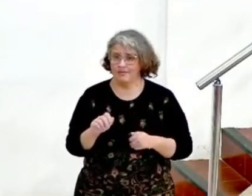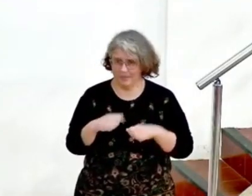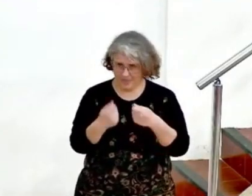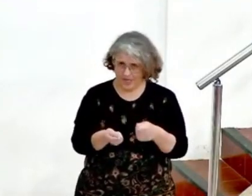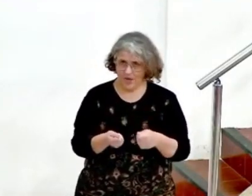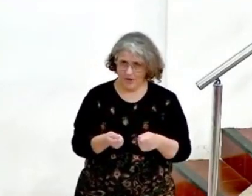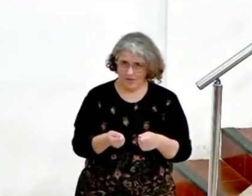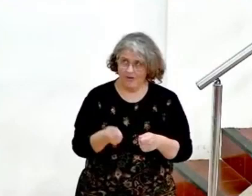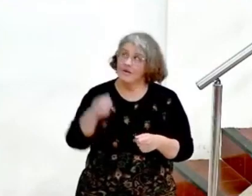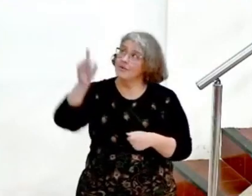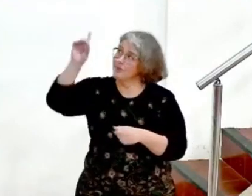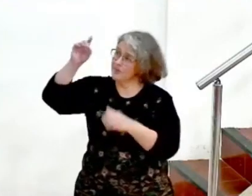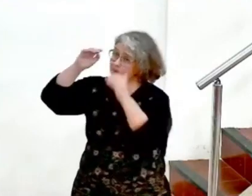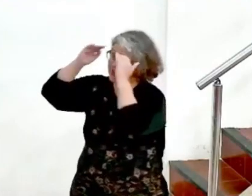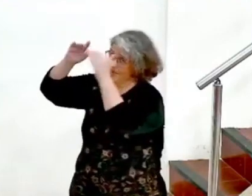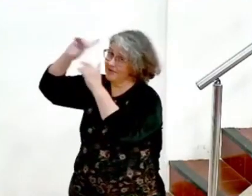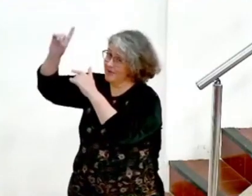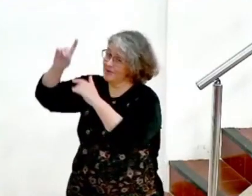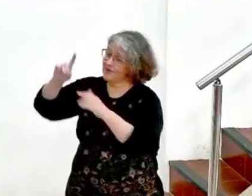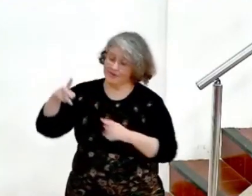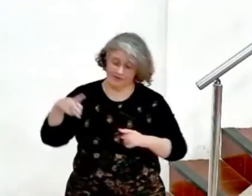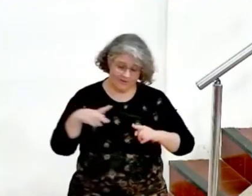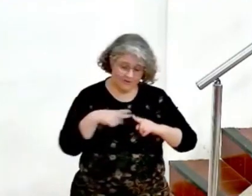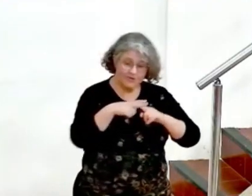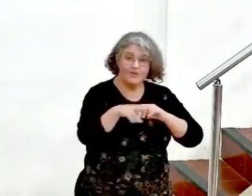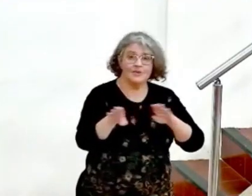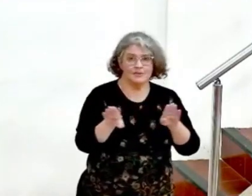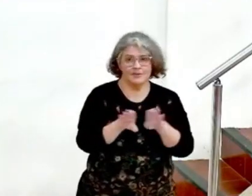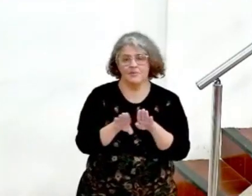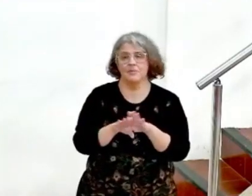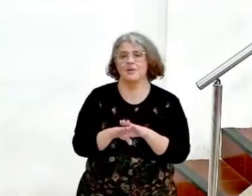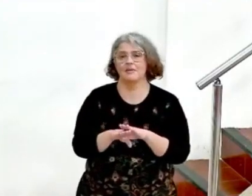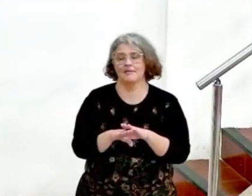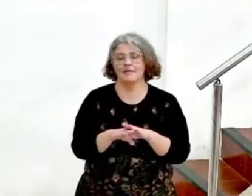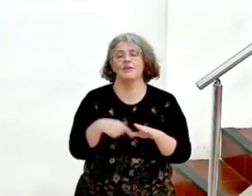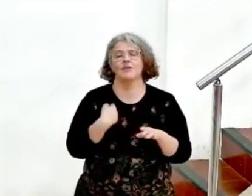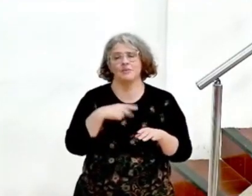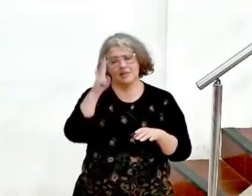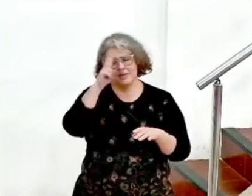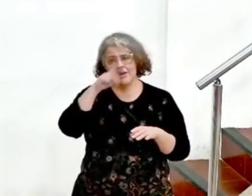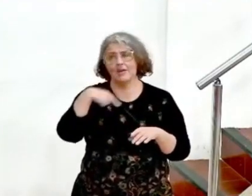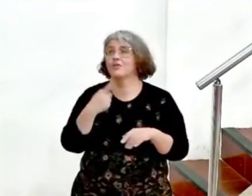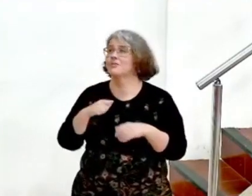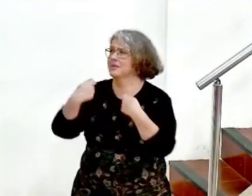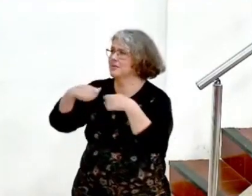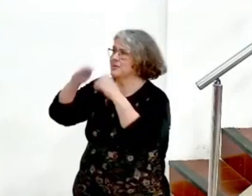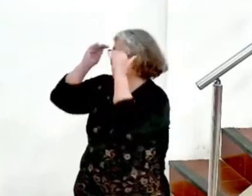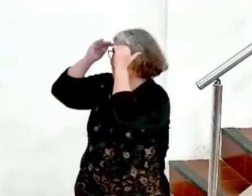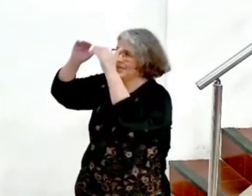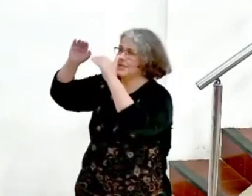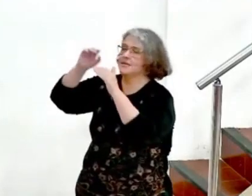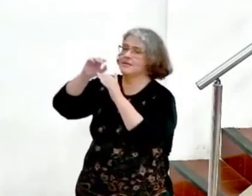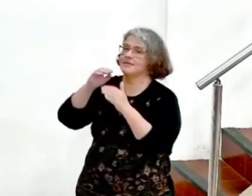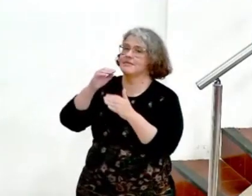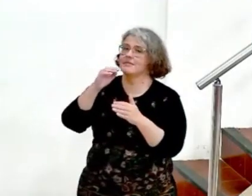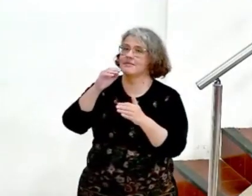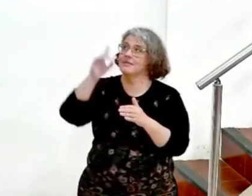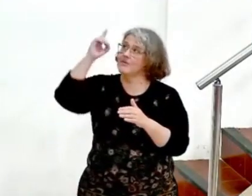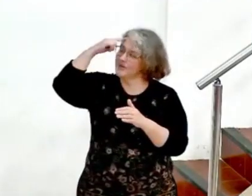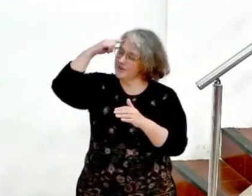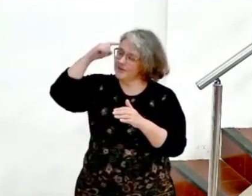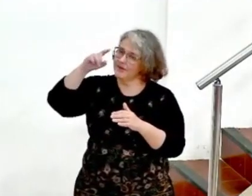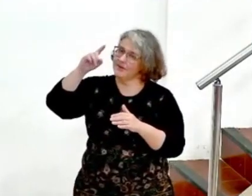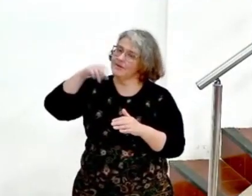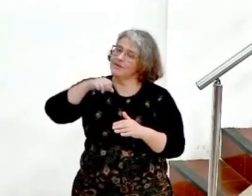filho. Da mesma forma, nós precisamos entender que precisamos obedecer os mandamentos de Deus. Mas para obedecer os mandamentos de Deus,